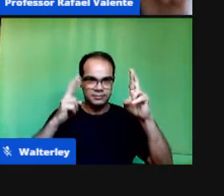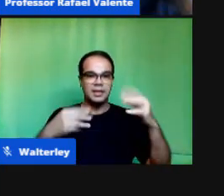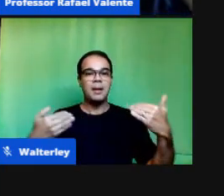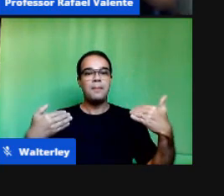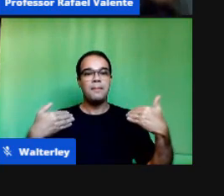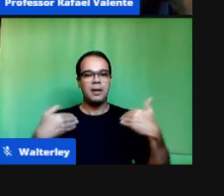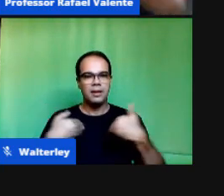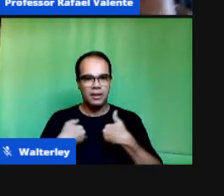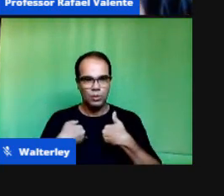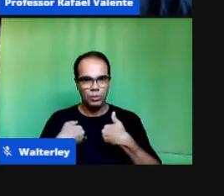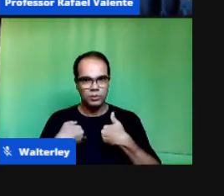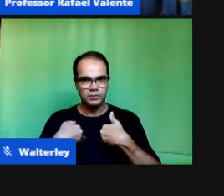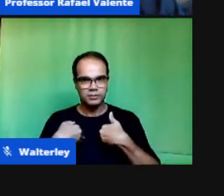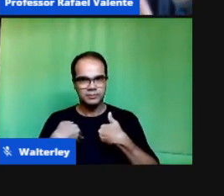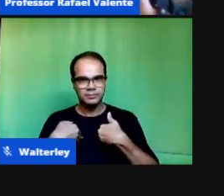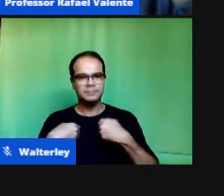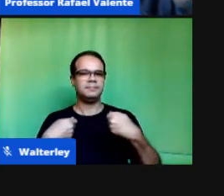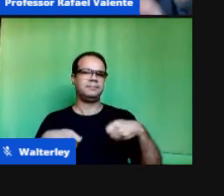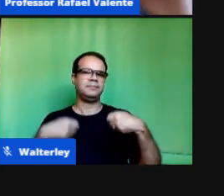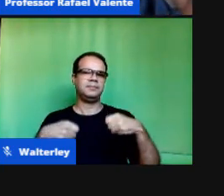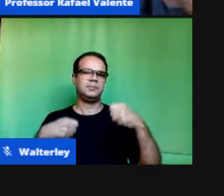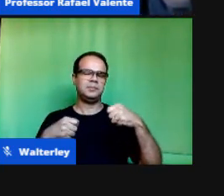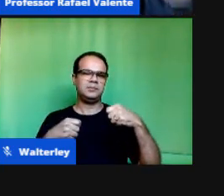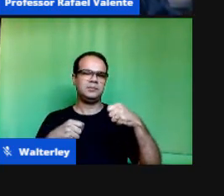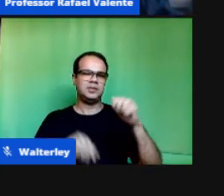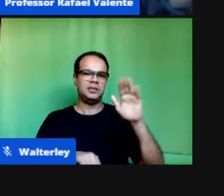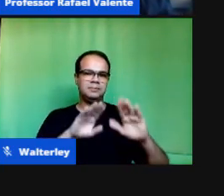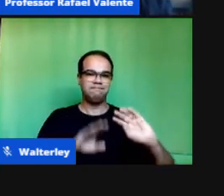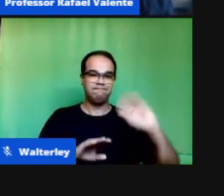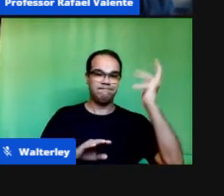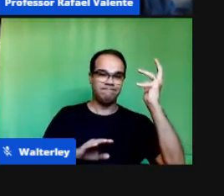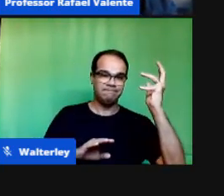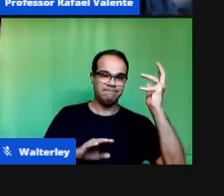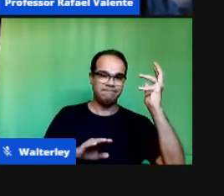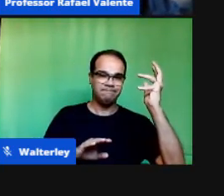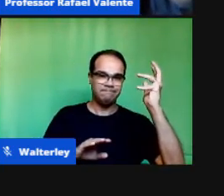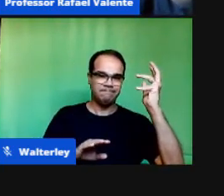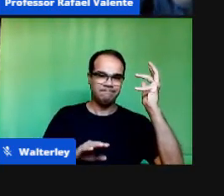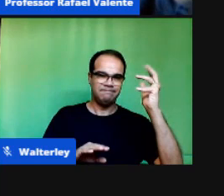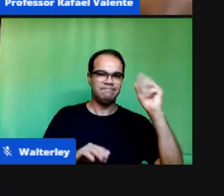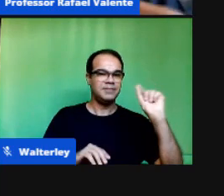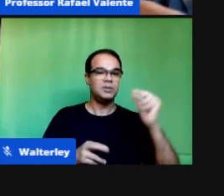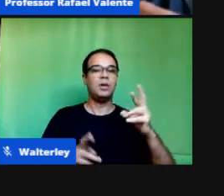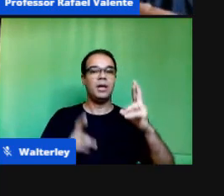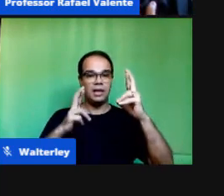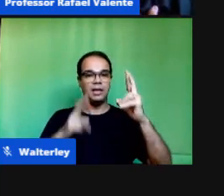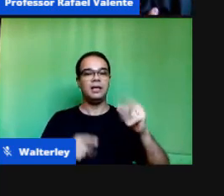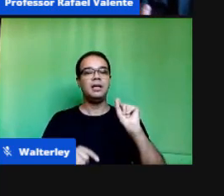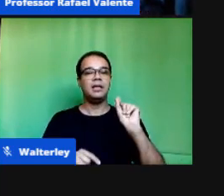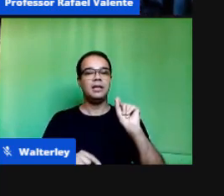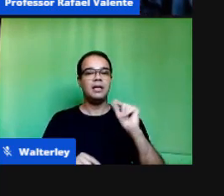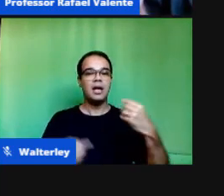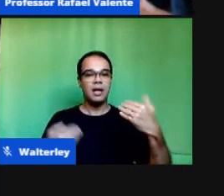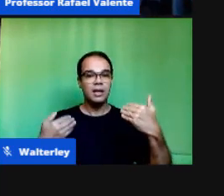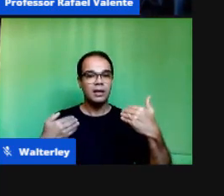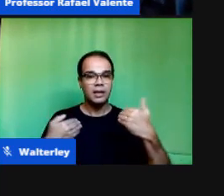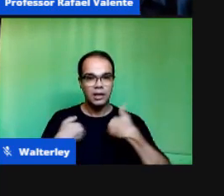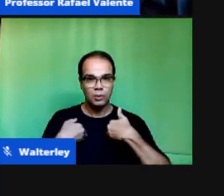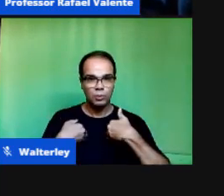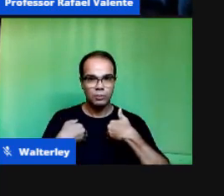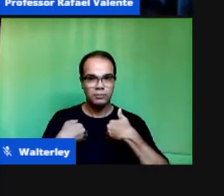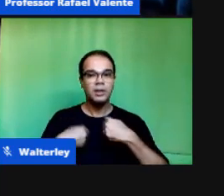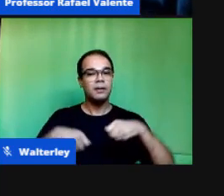cresça, e isso faz também, pessoal, com que a gente pare de sobrecarregar o outro com uma carga que é minha,